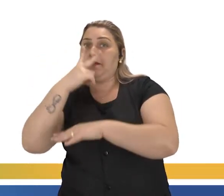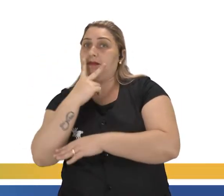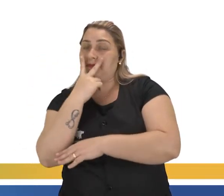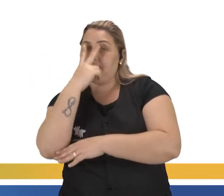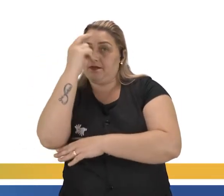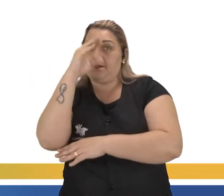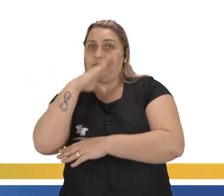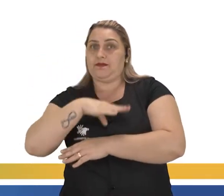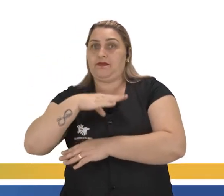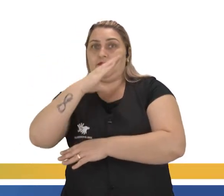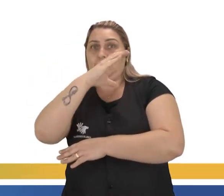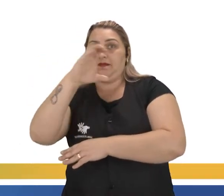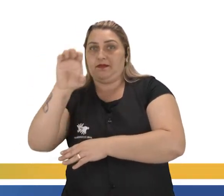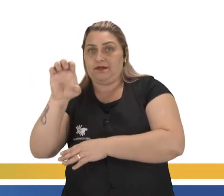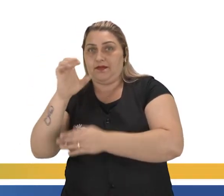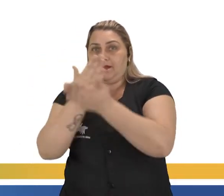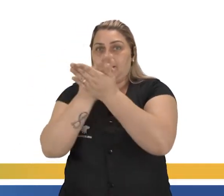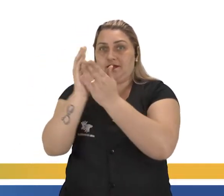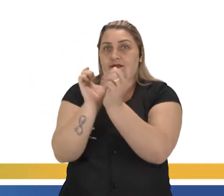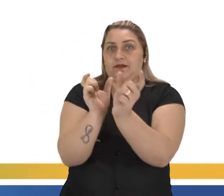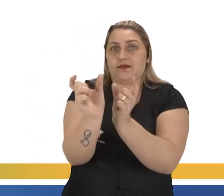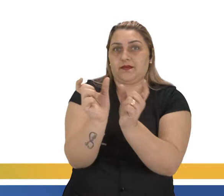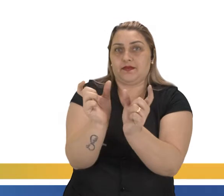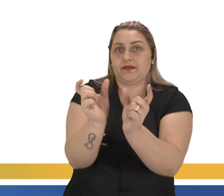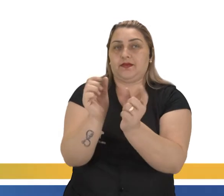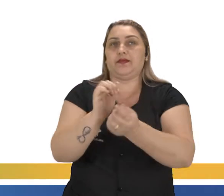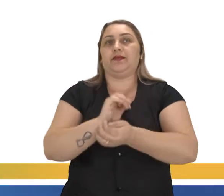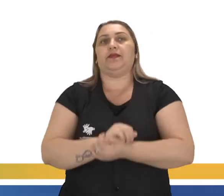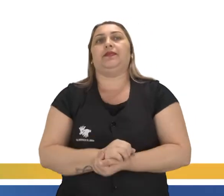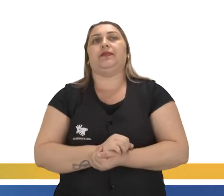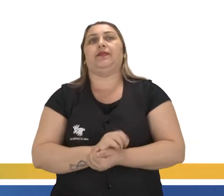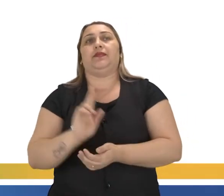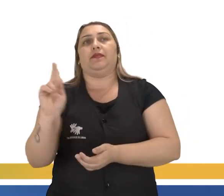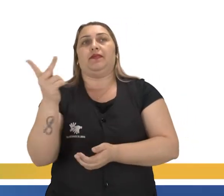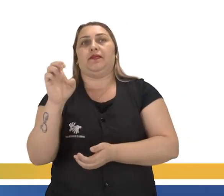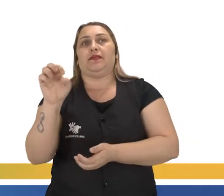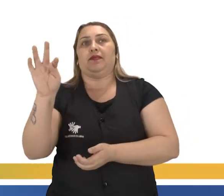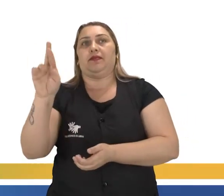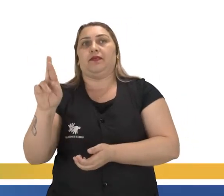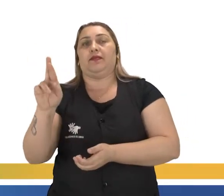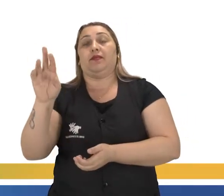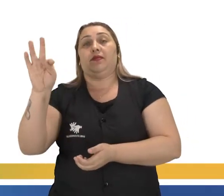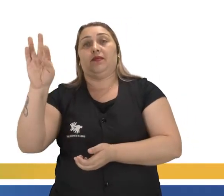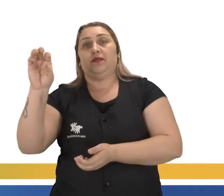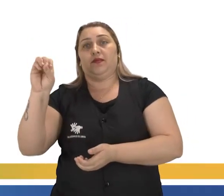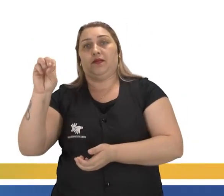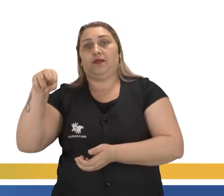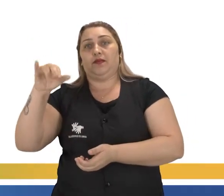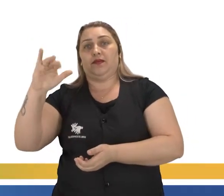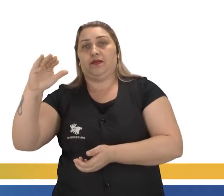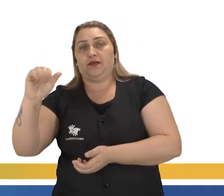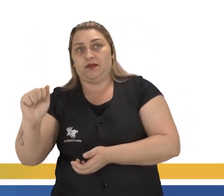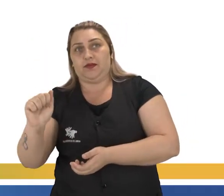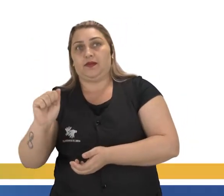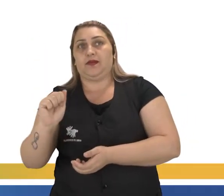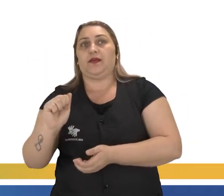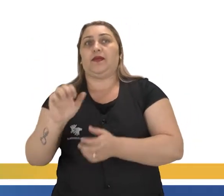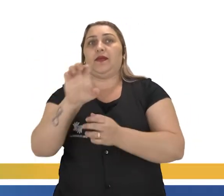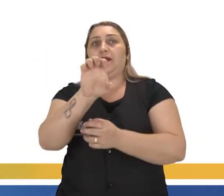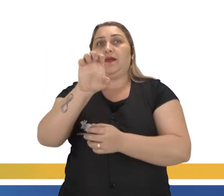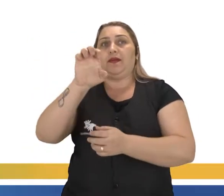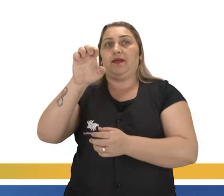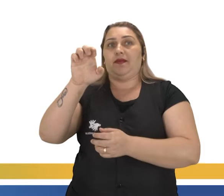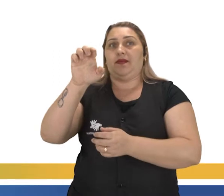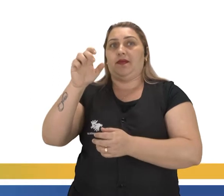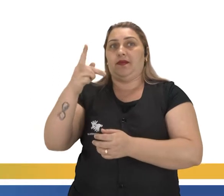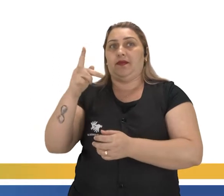sílaba tônica mais forte vai estar lá no começo da palavra. Então isso é uma heterotônica. Outro exemplo é a palavra